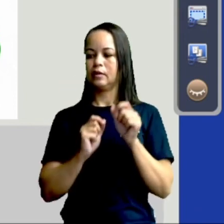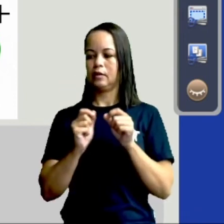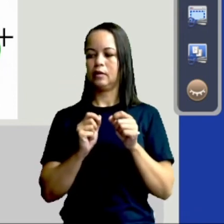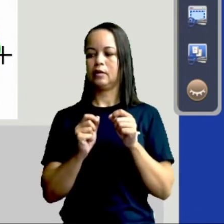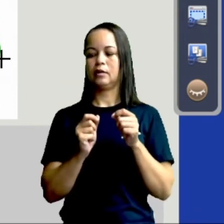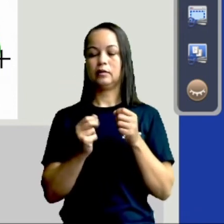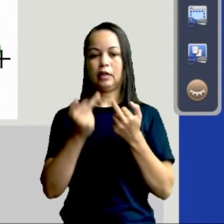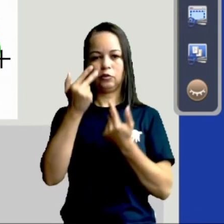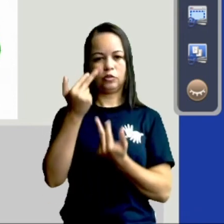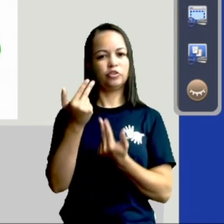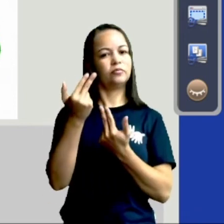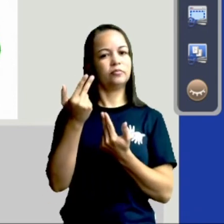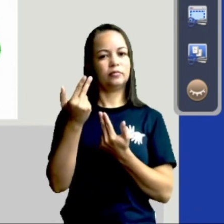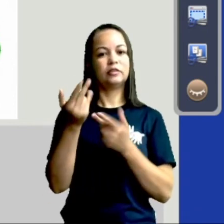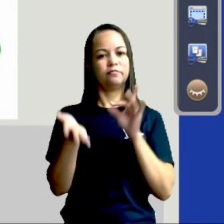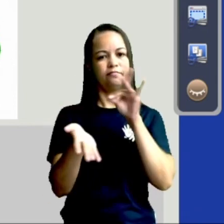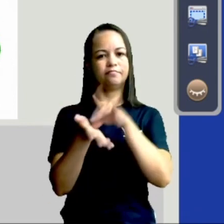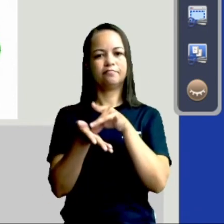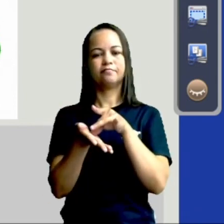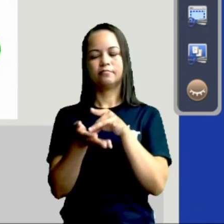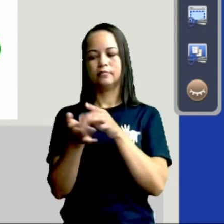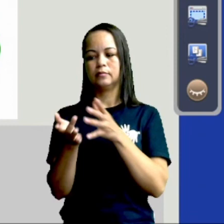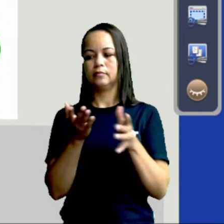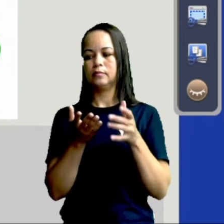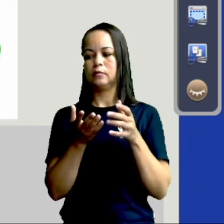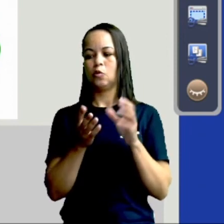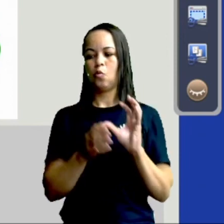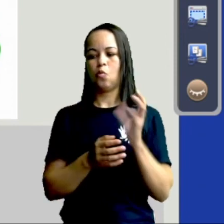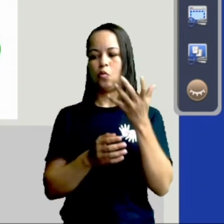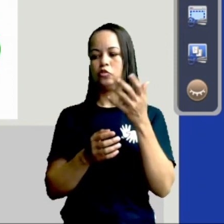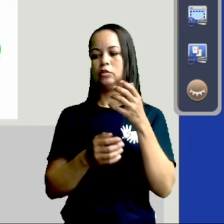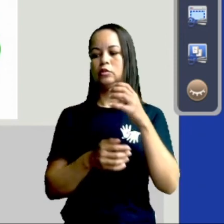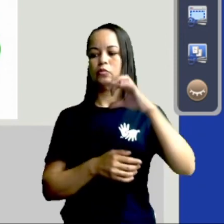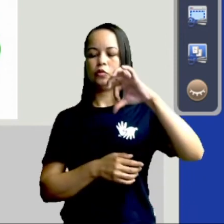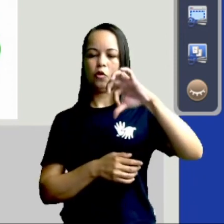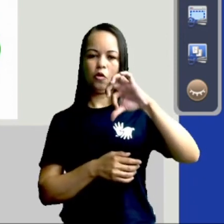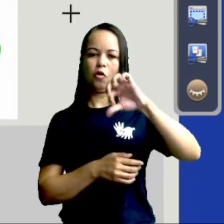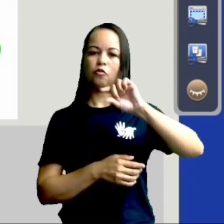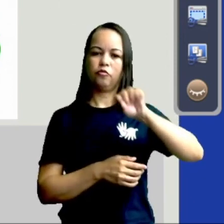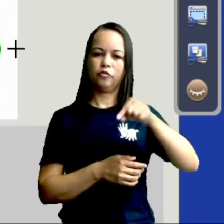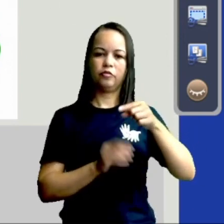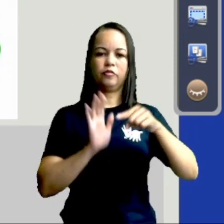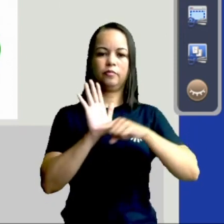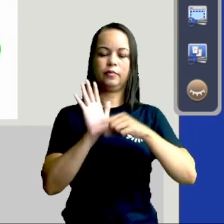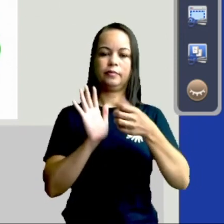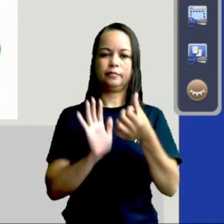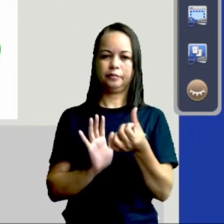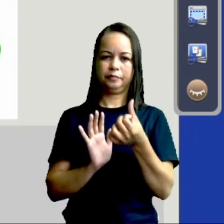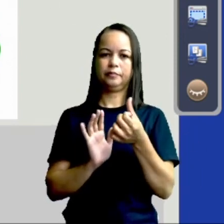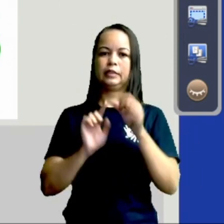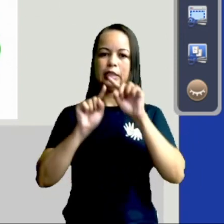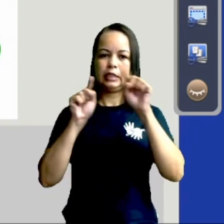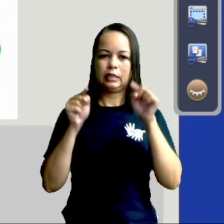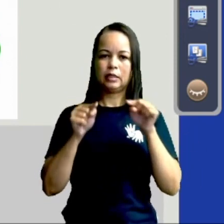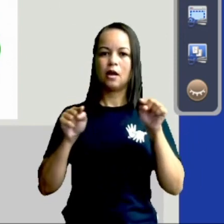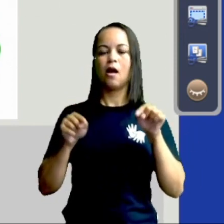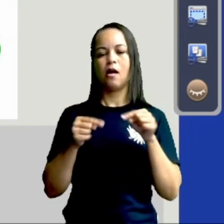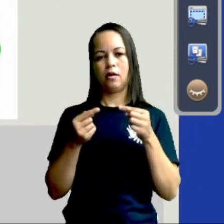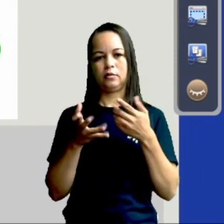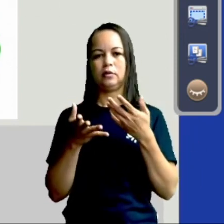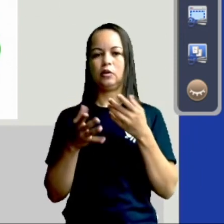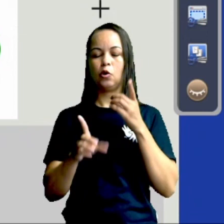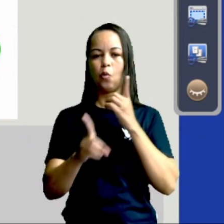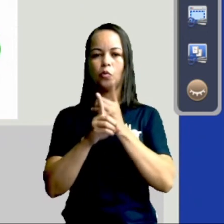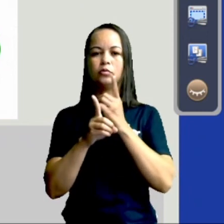raízes distintas, reais? Olha o conjunto de solução, 9 e menos 6. São as duas raízes encontradas, tá